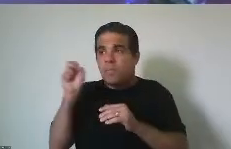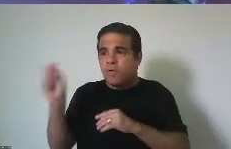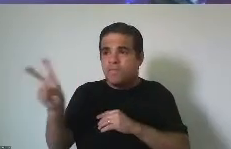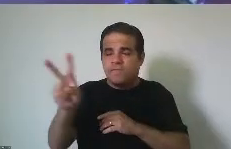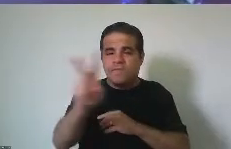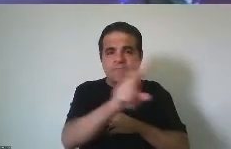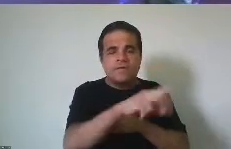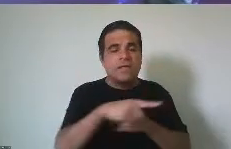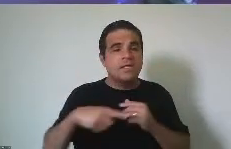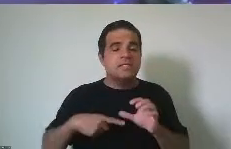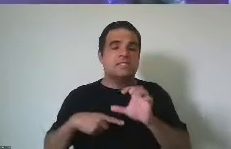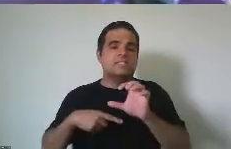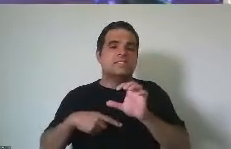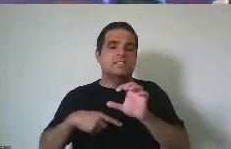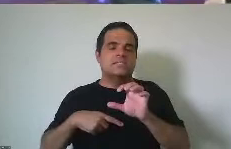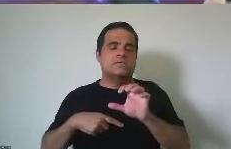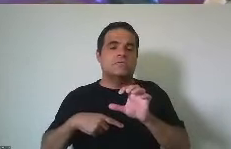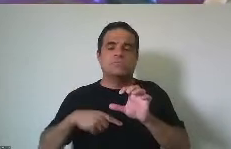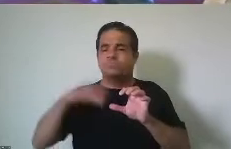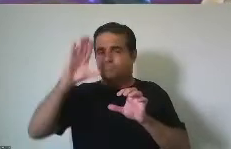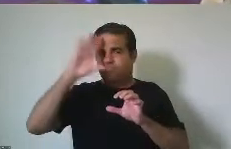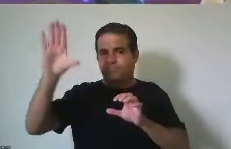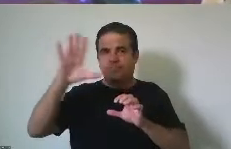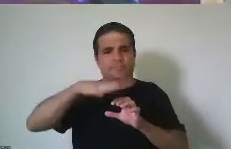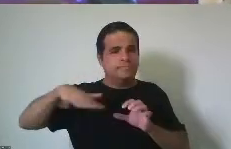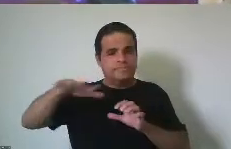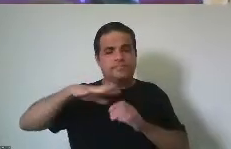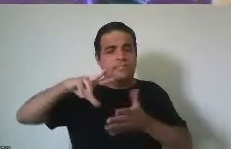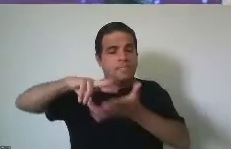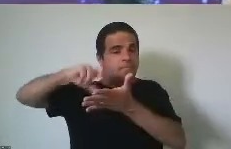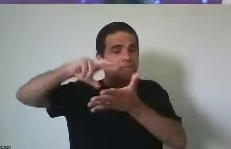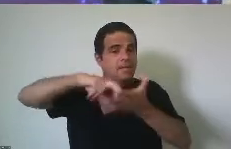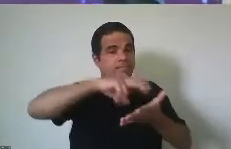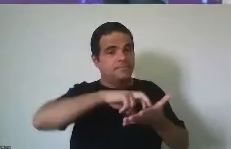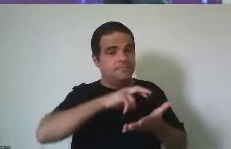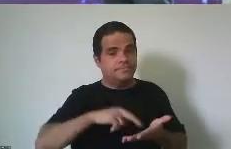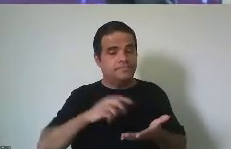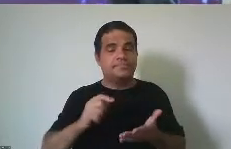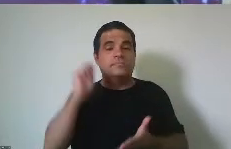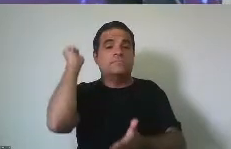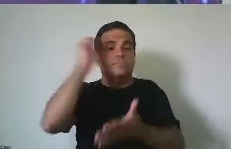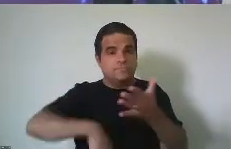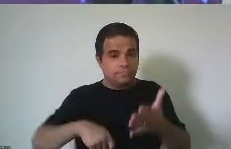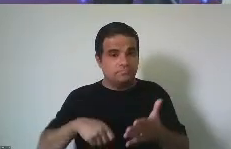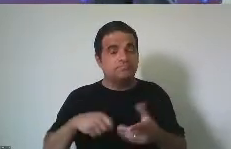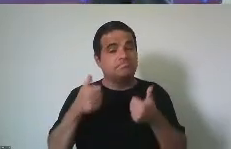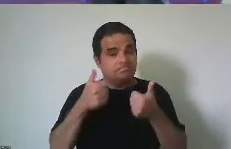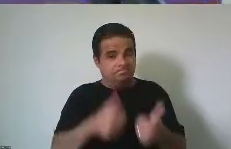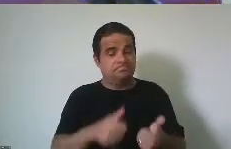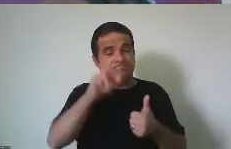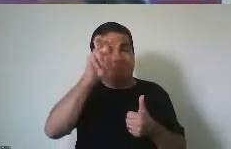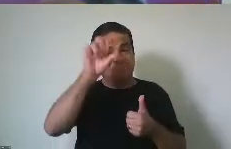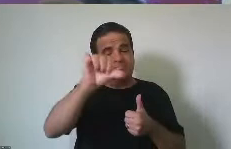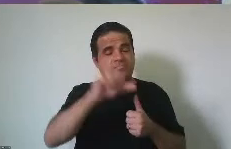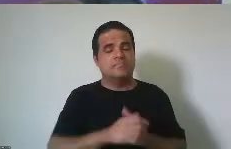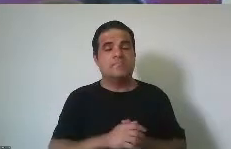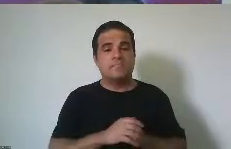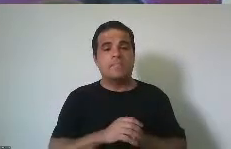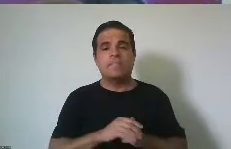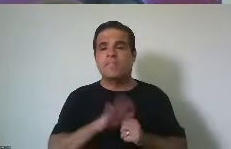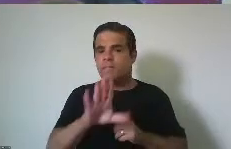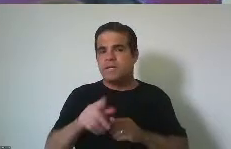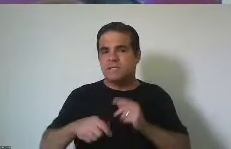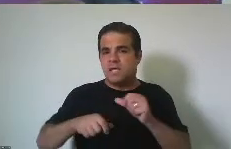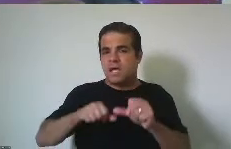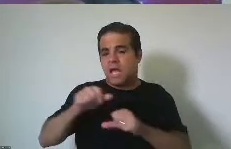em cinco componente principais da nossa tarifa do contrato tipo um dos 59 basta a remuneração